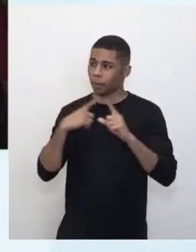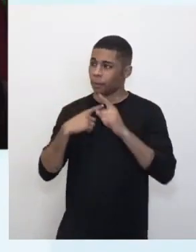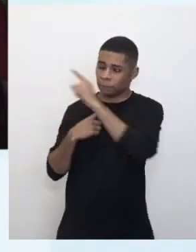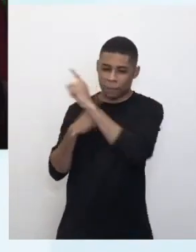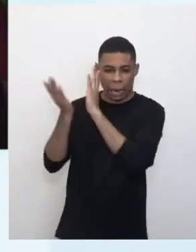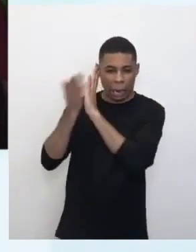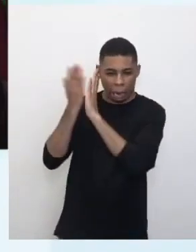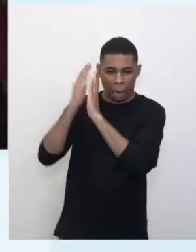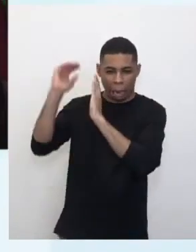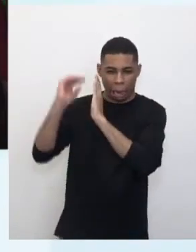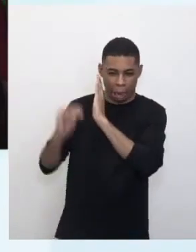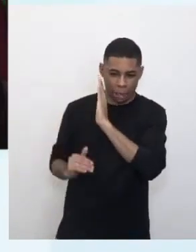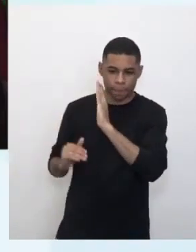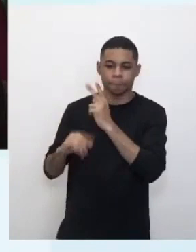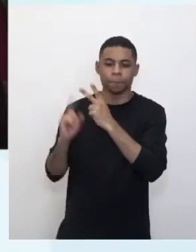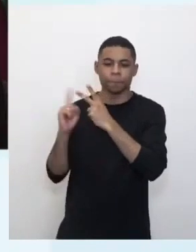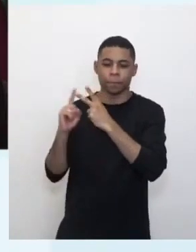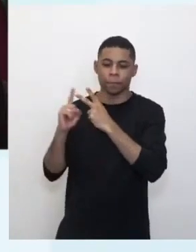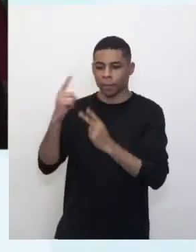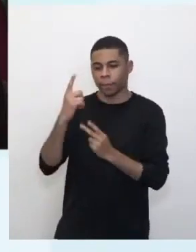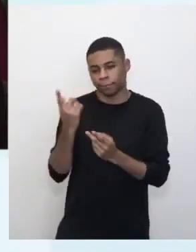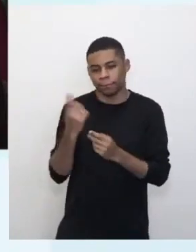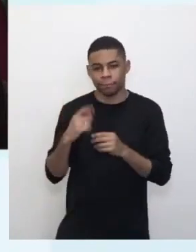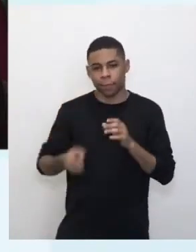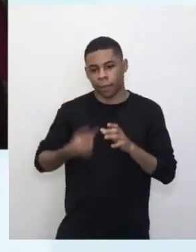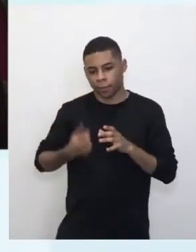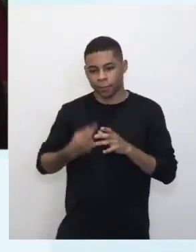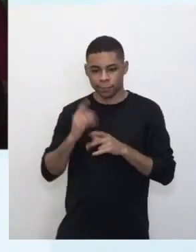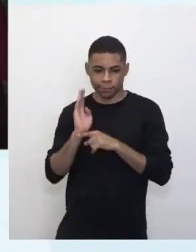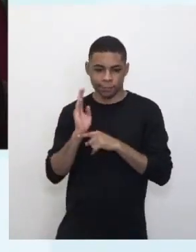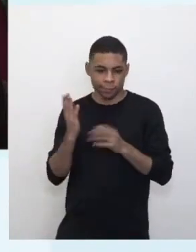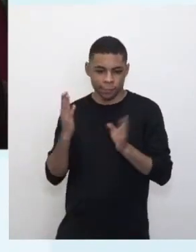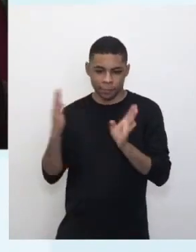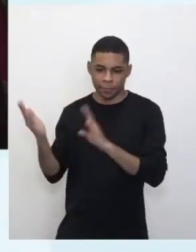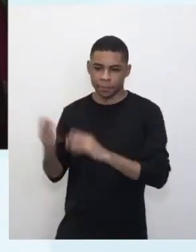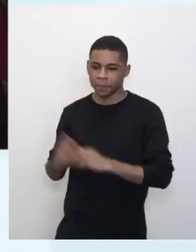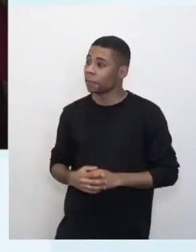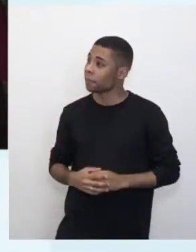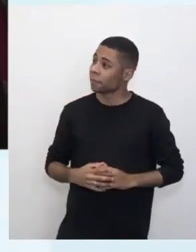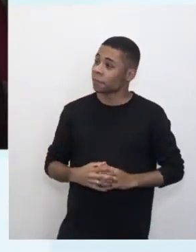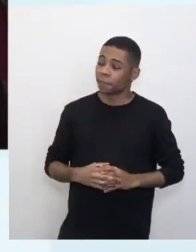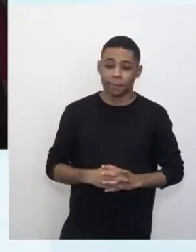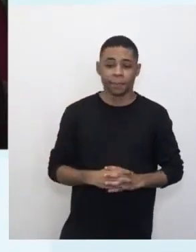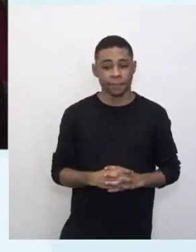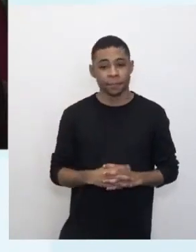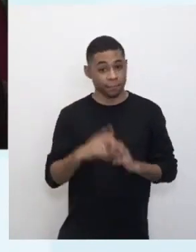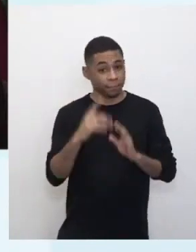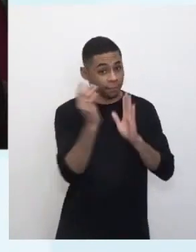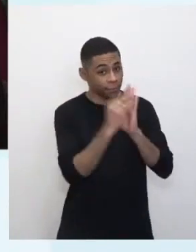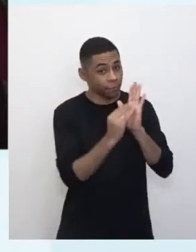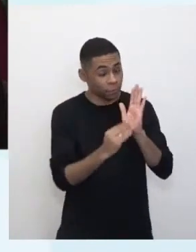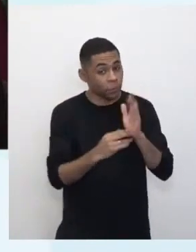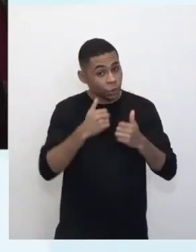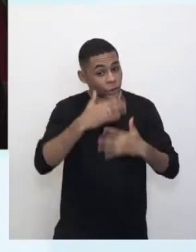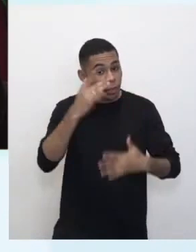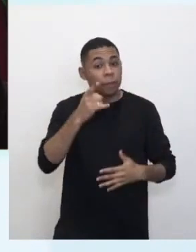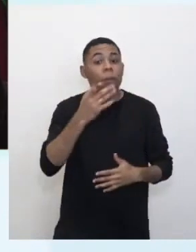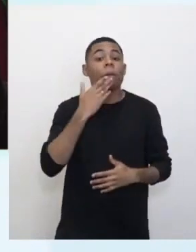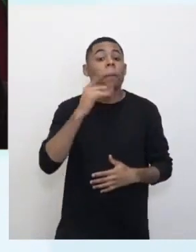outra um cinema, né? Um teatro aí de cinema. Tudo bem? Vai escrevendo aí no chat aquilo que vocês